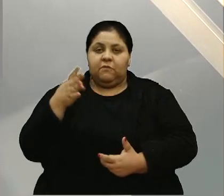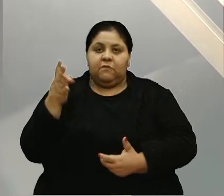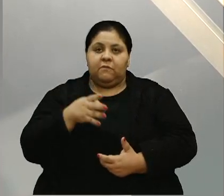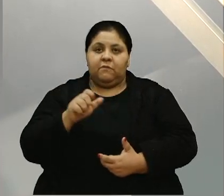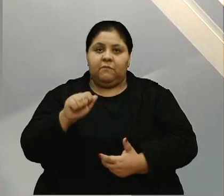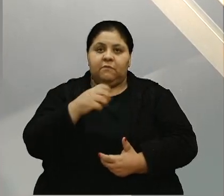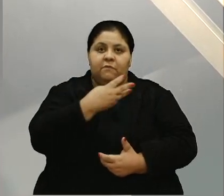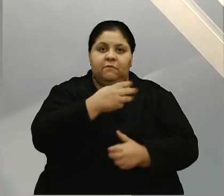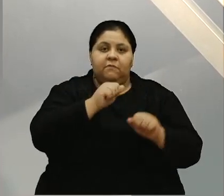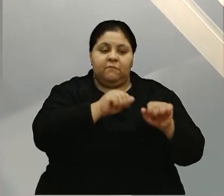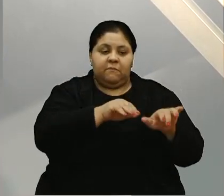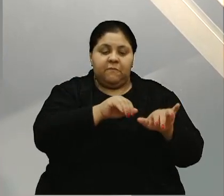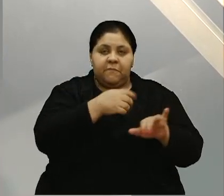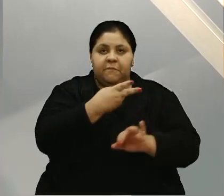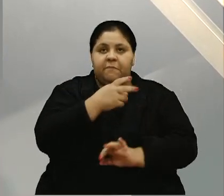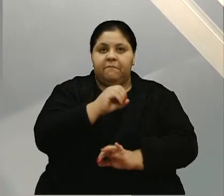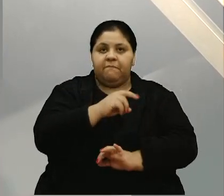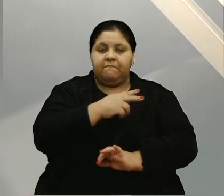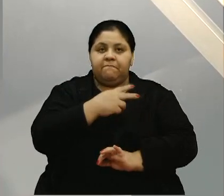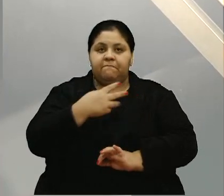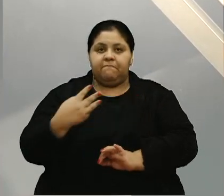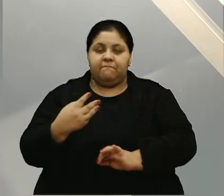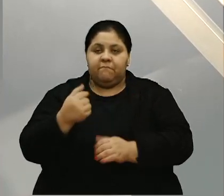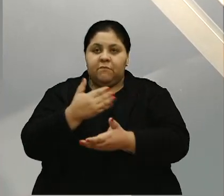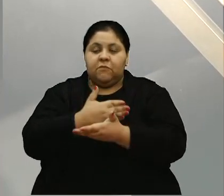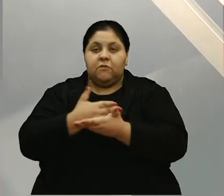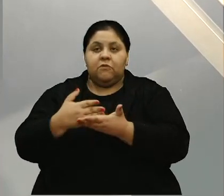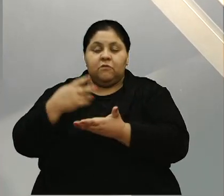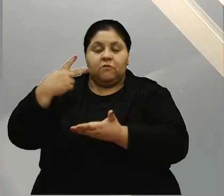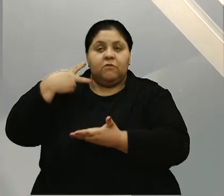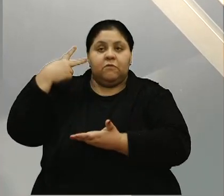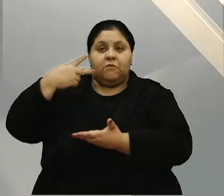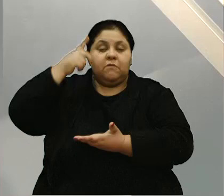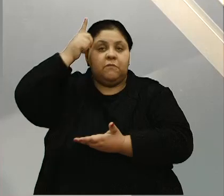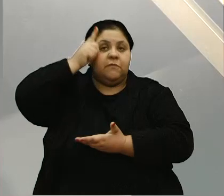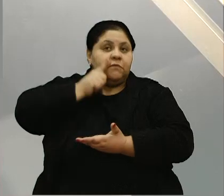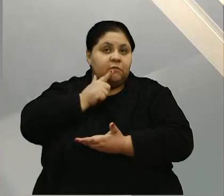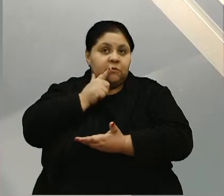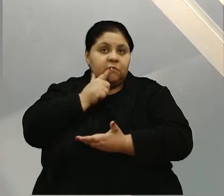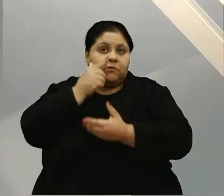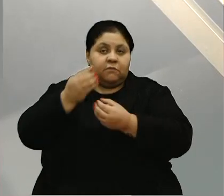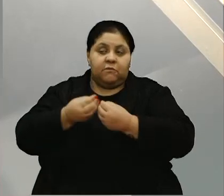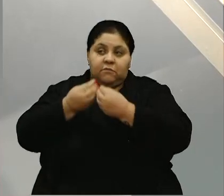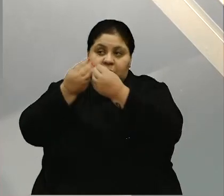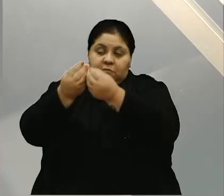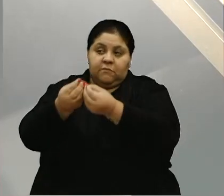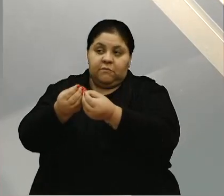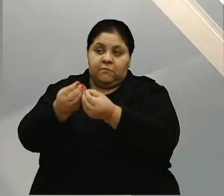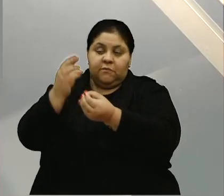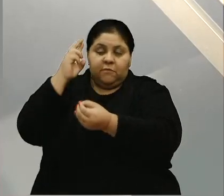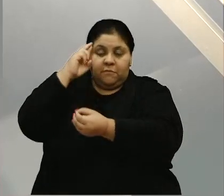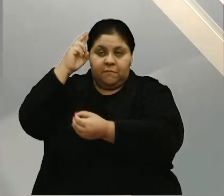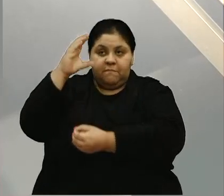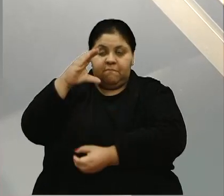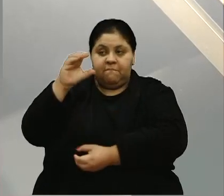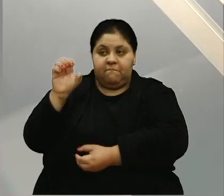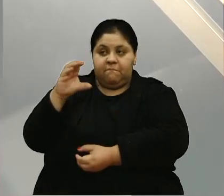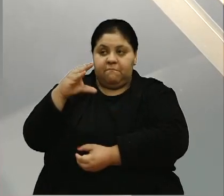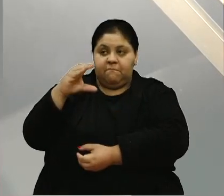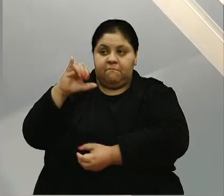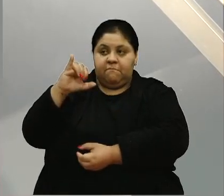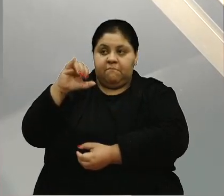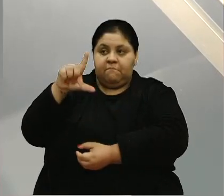de setembro de 2024, por iniciativa do vereador Lucas Carenhato, concede à senhora Cecília